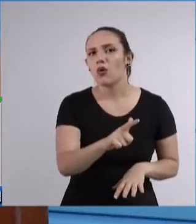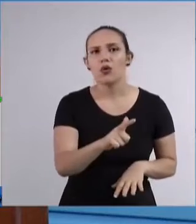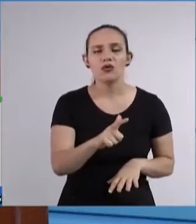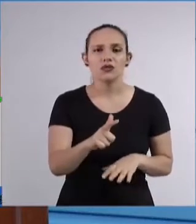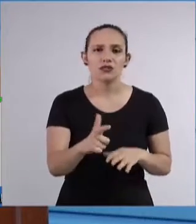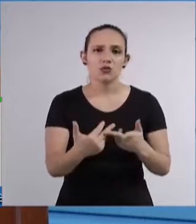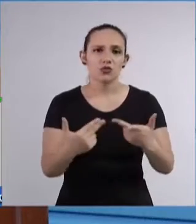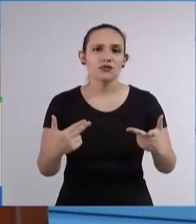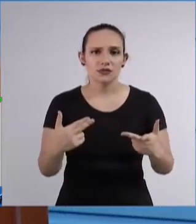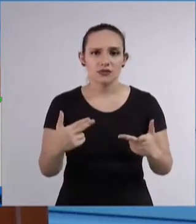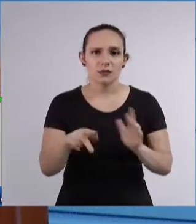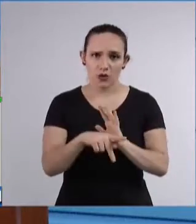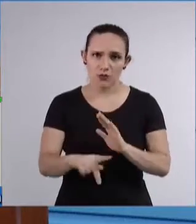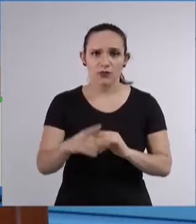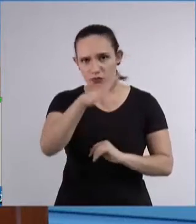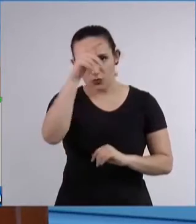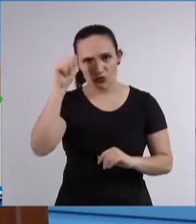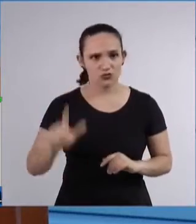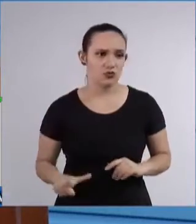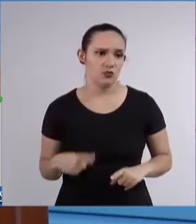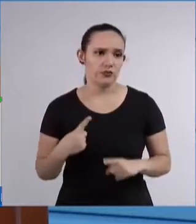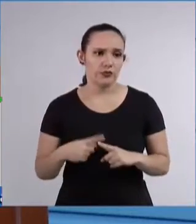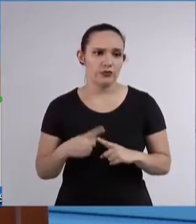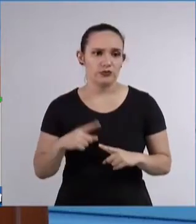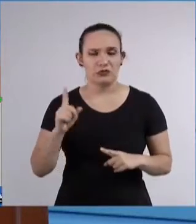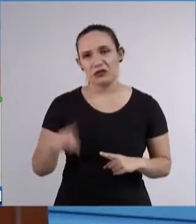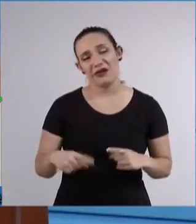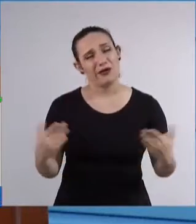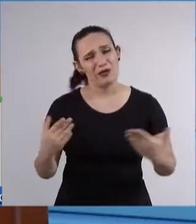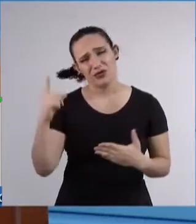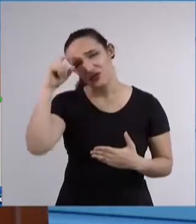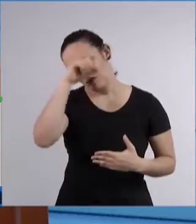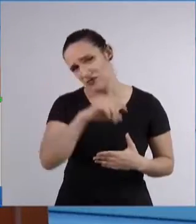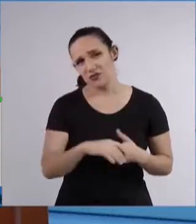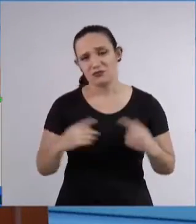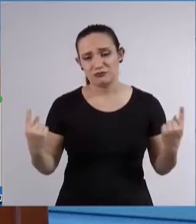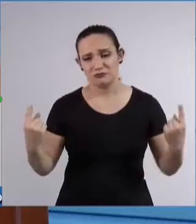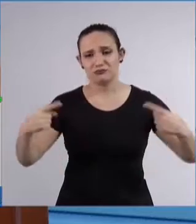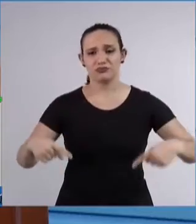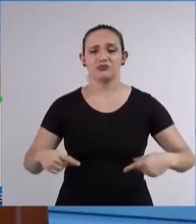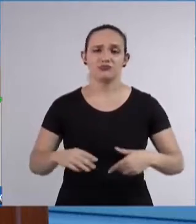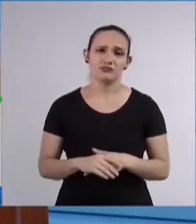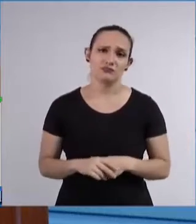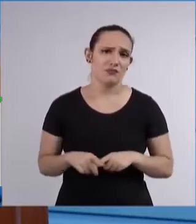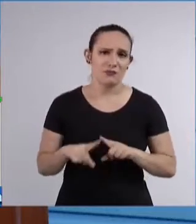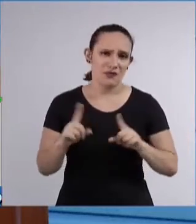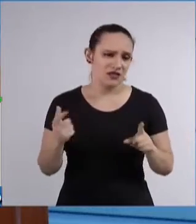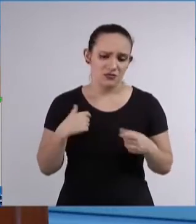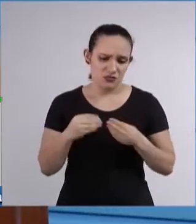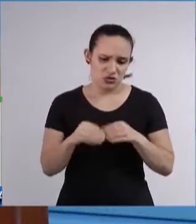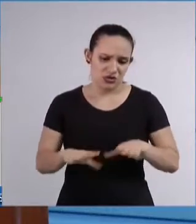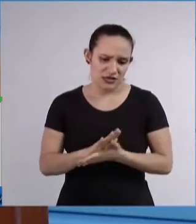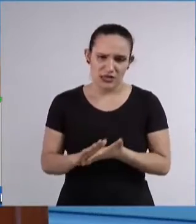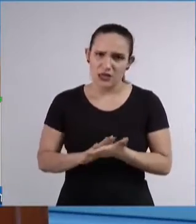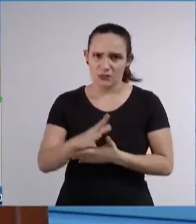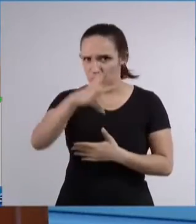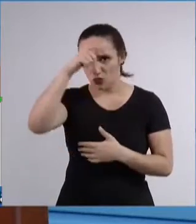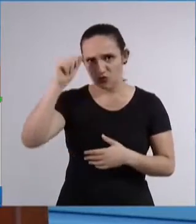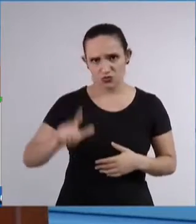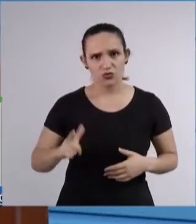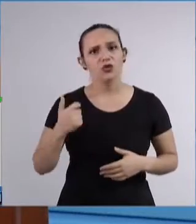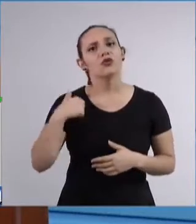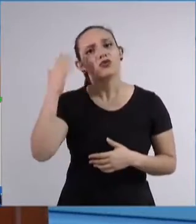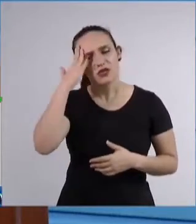Sul, pelo fato de a gente estar fazendo uma disputa complicada na questão eleitoral. Absolutamente. Nós temos discernimento do que é